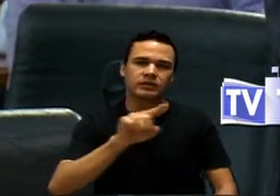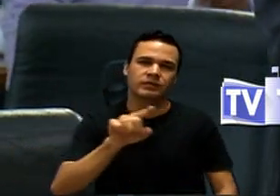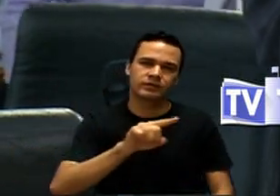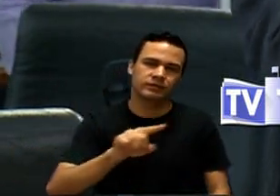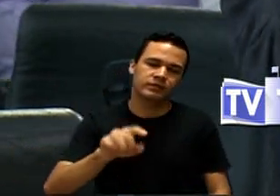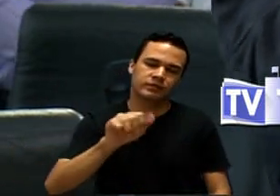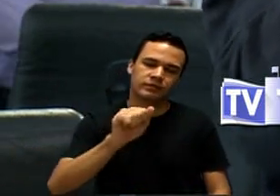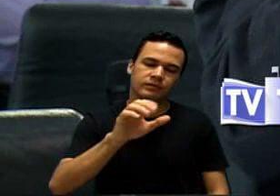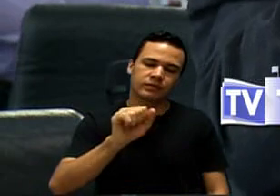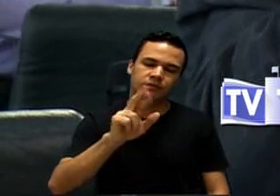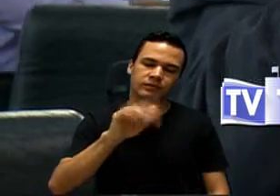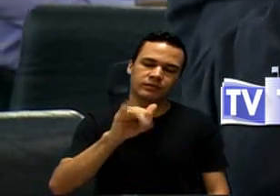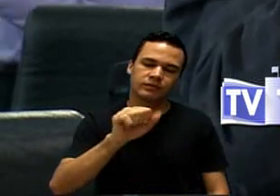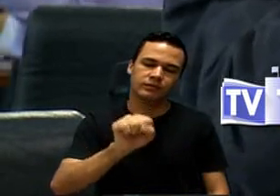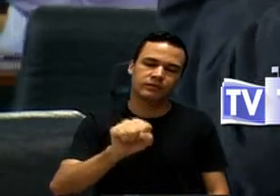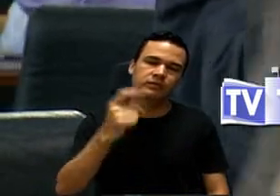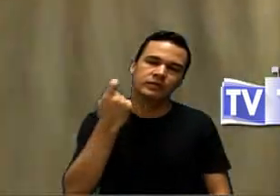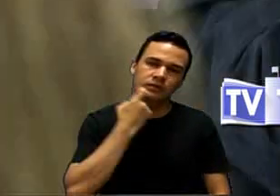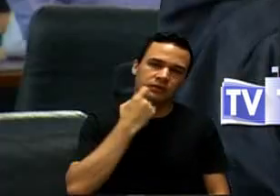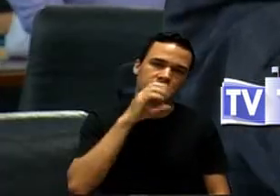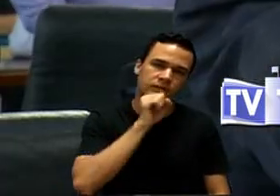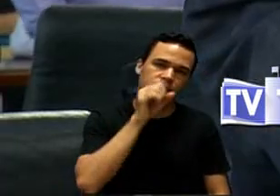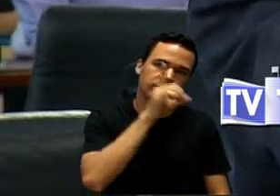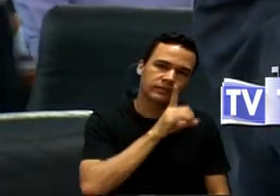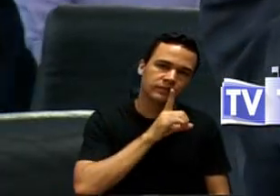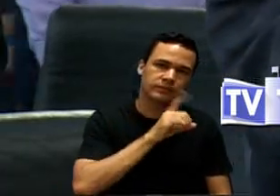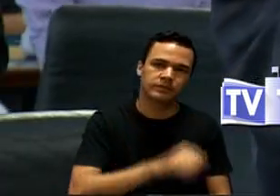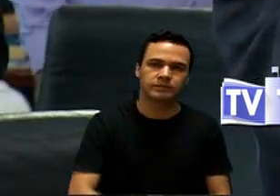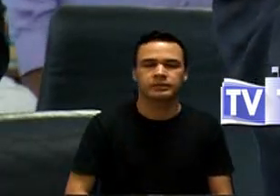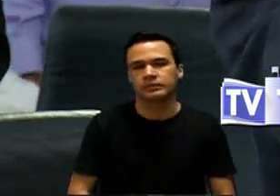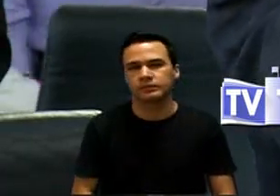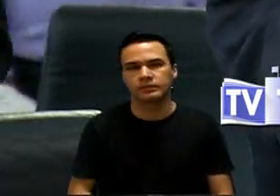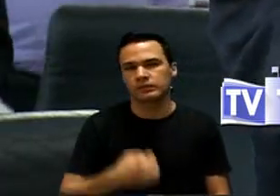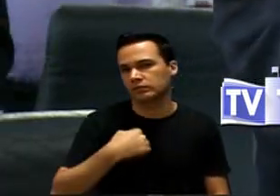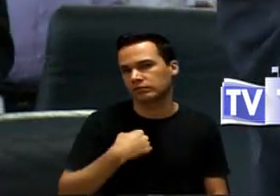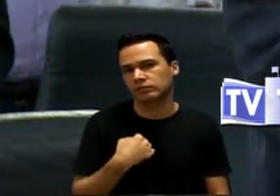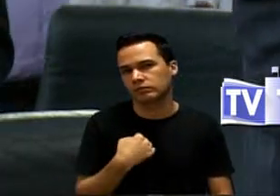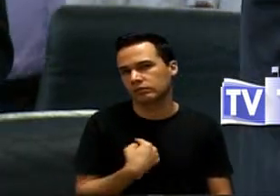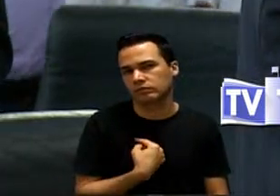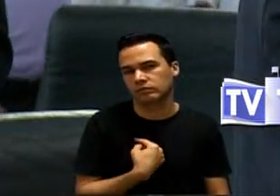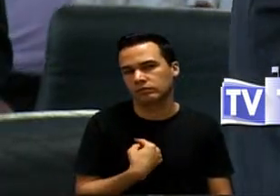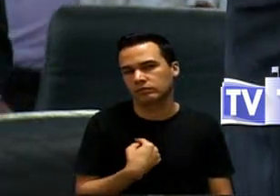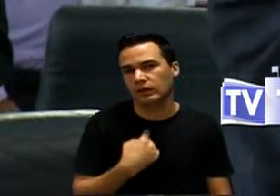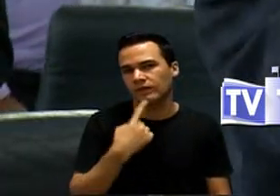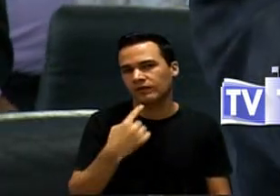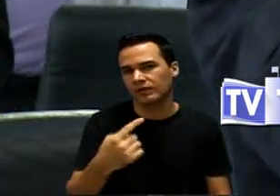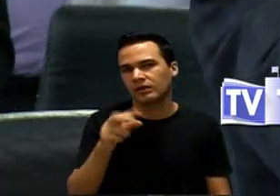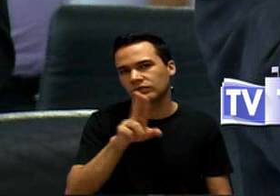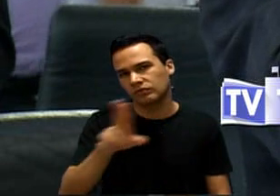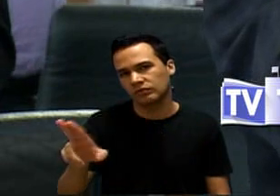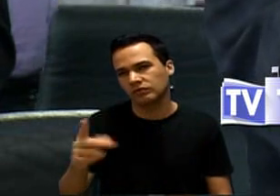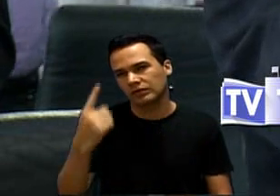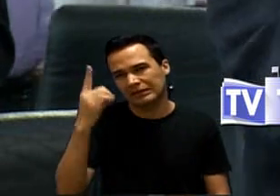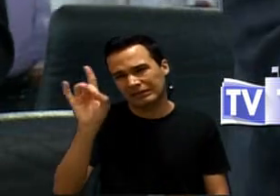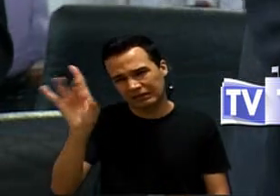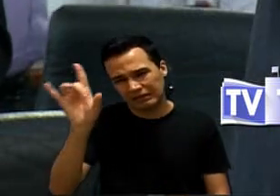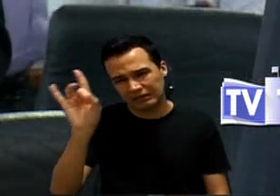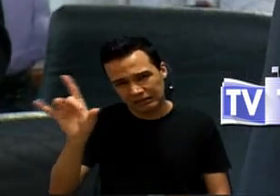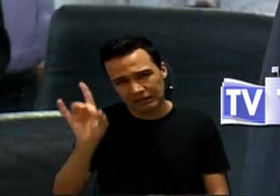realizado na sexta, no sábado e no domingo. Eu não vou, eu vou mencionar o nome de um por um